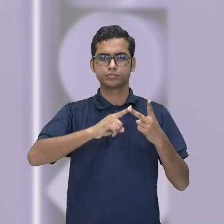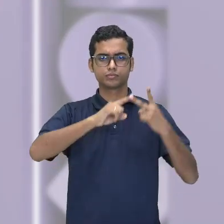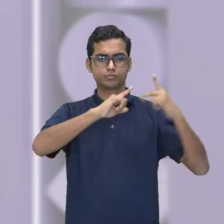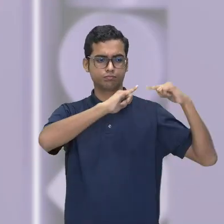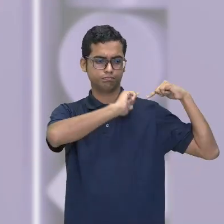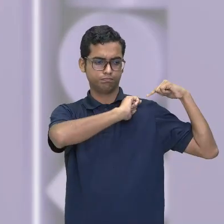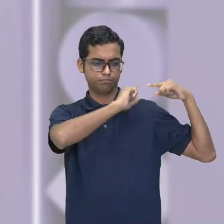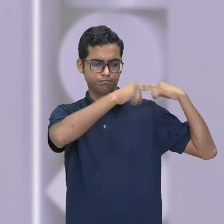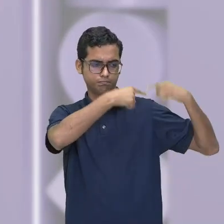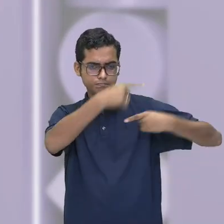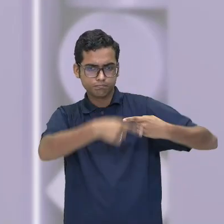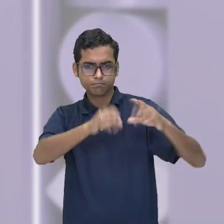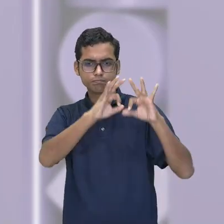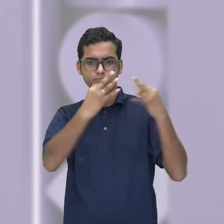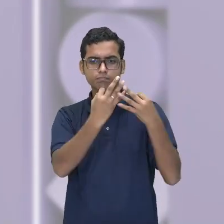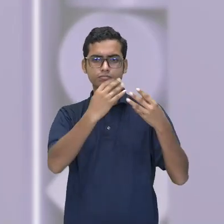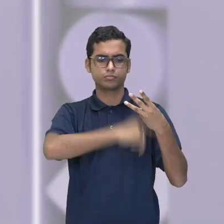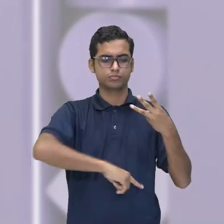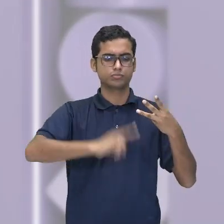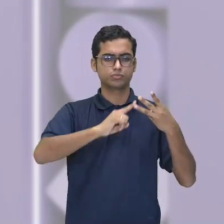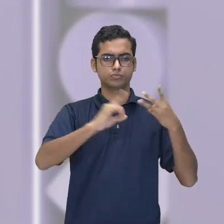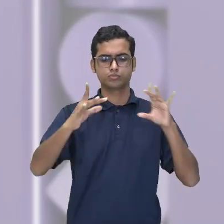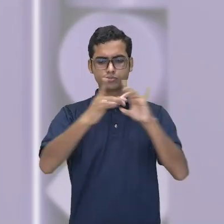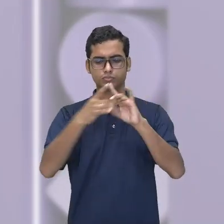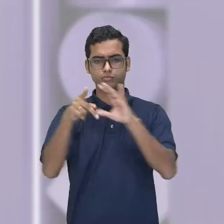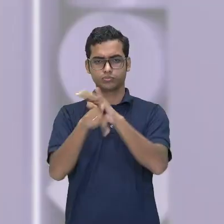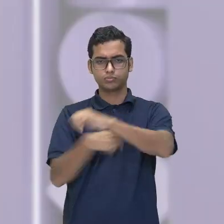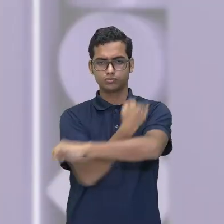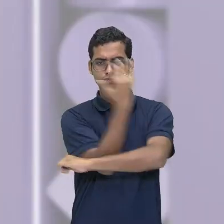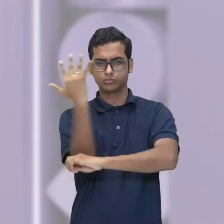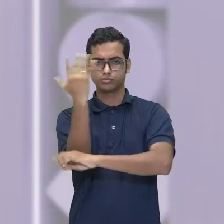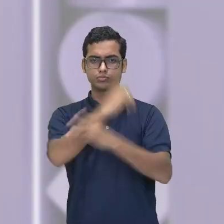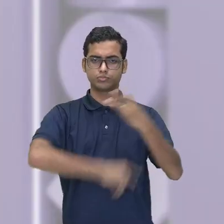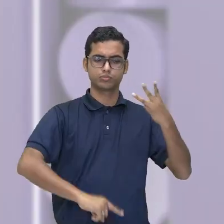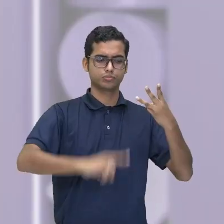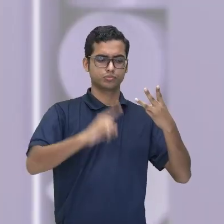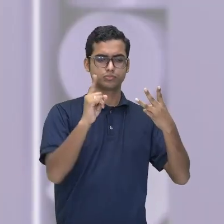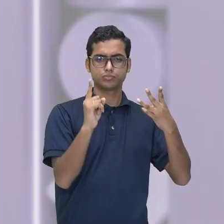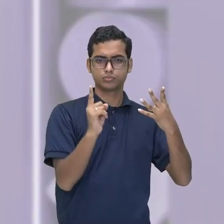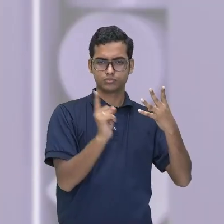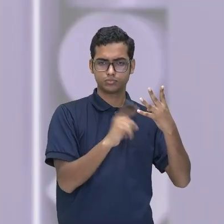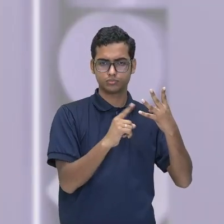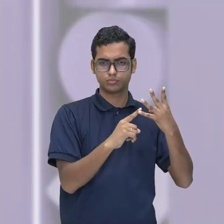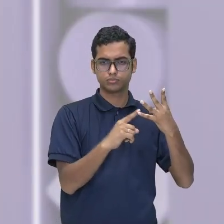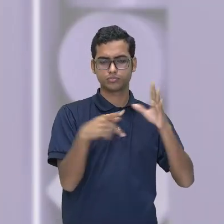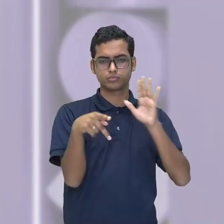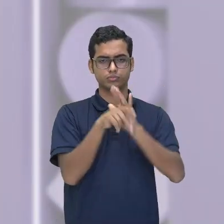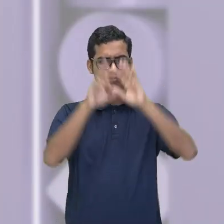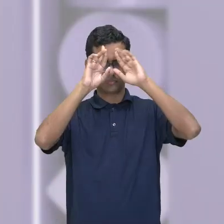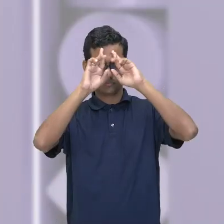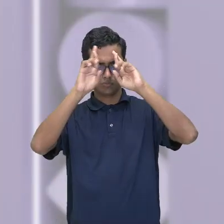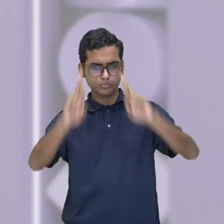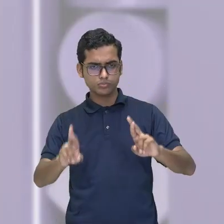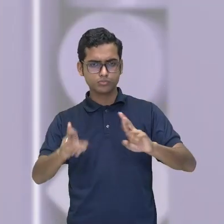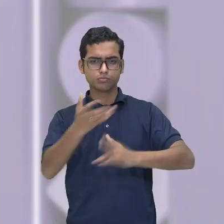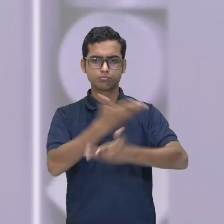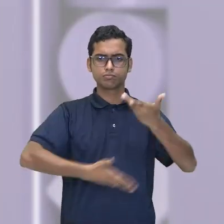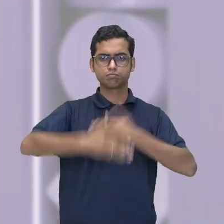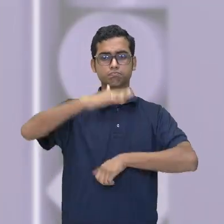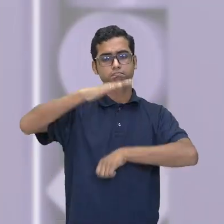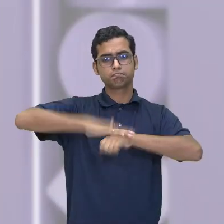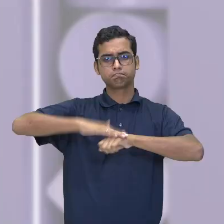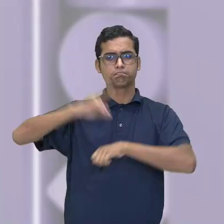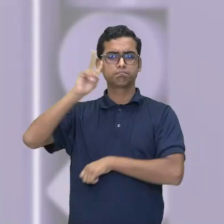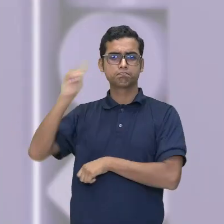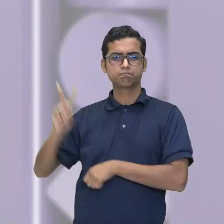ancestralidade, a dimensão da conexão com a natureza e também a dimensão do respeito à sua própria história. Mas